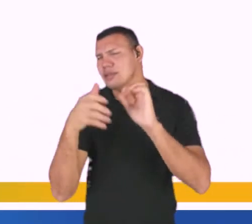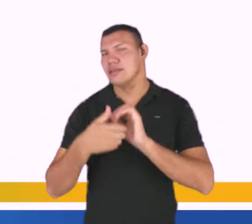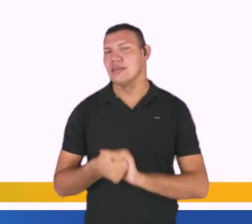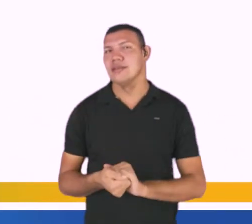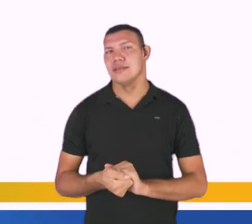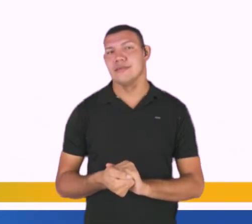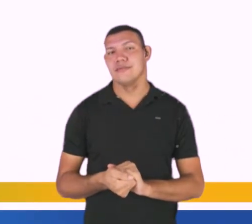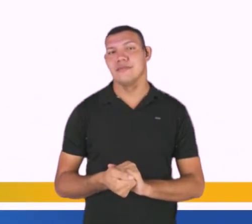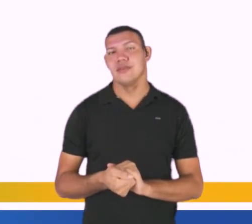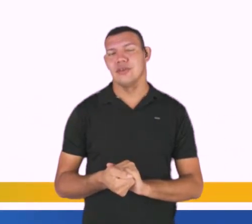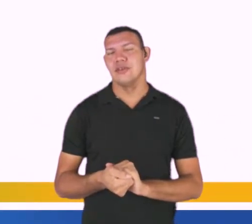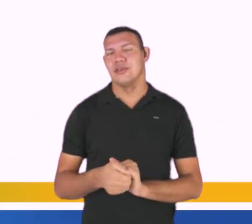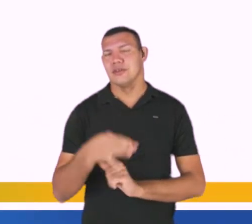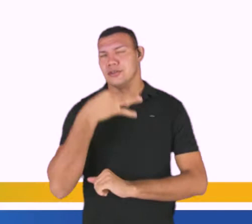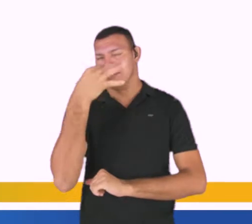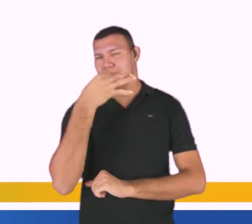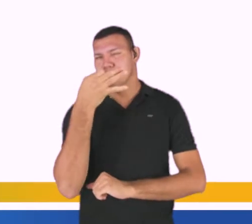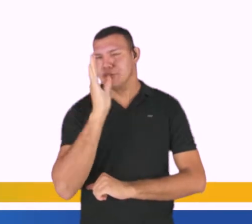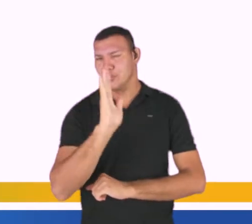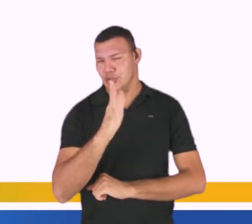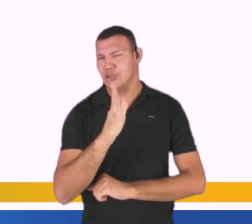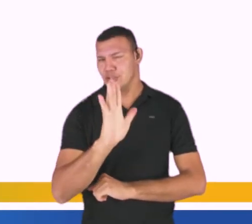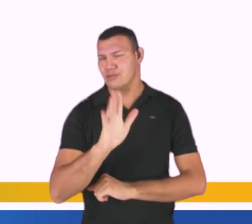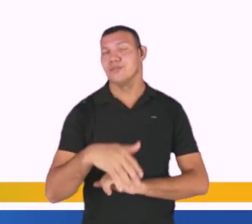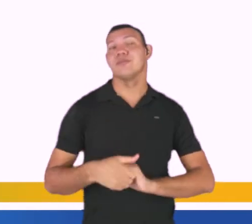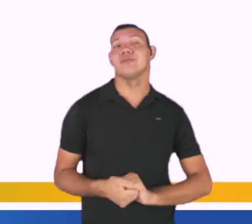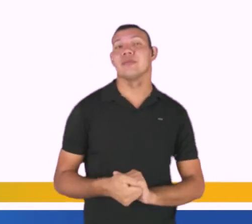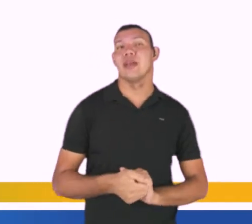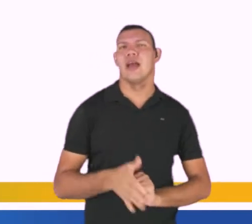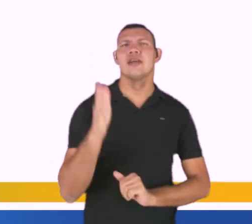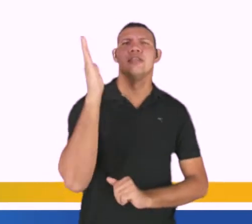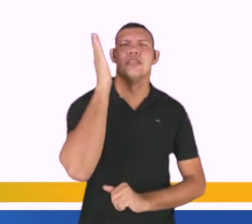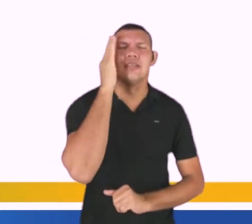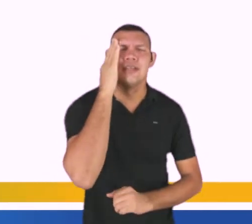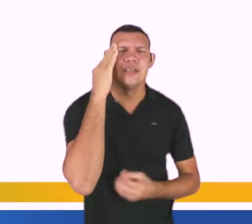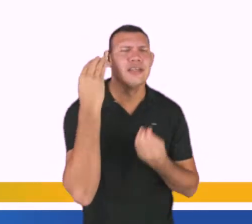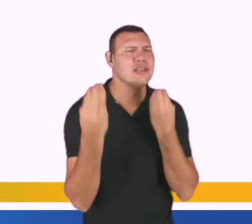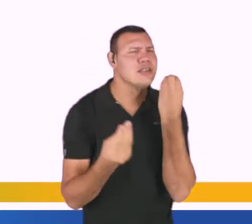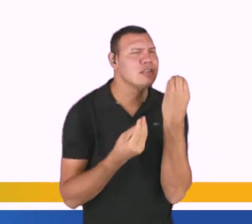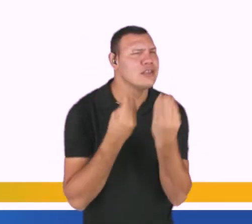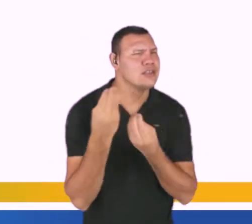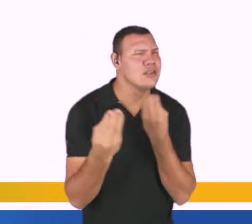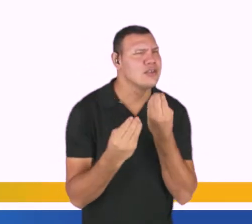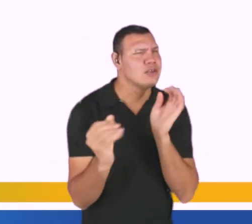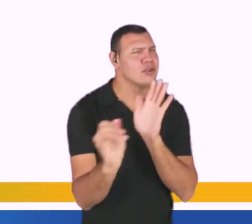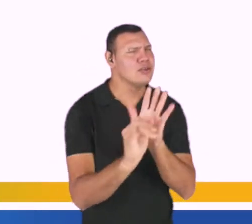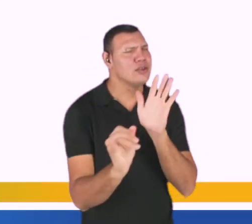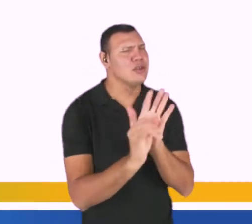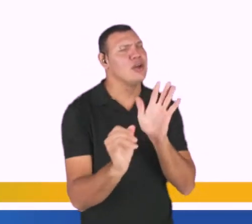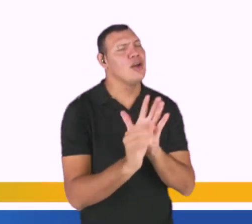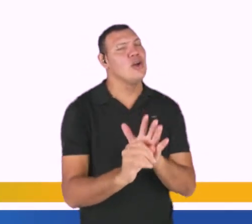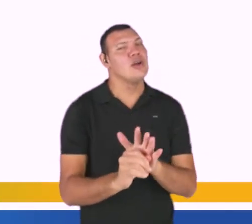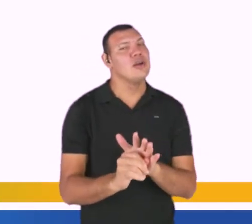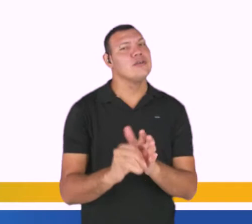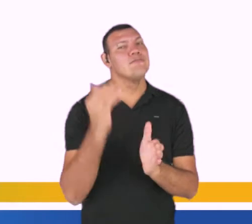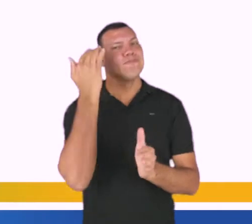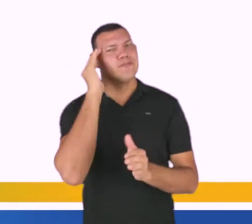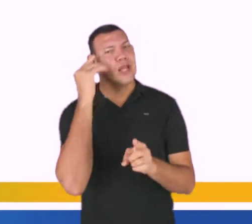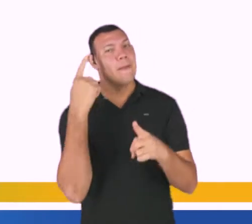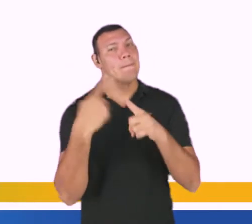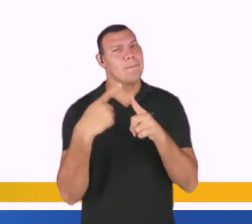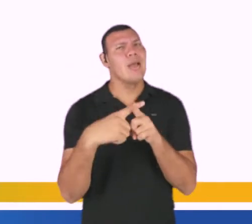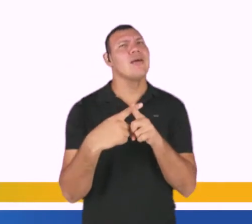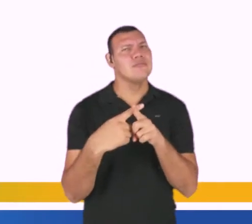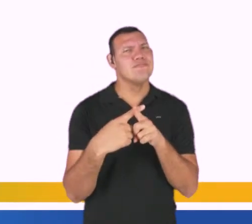Agora, formada, tenho certeza. E sabe agora como identificar e entender o porquê que é